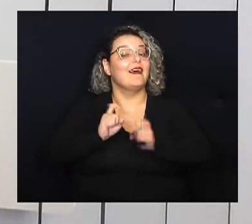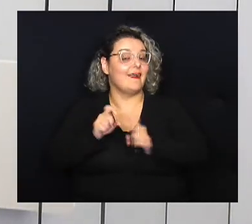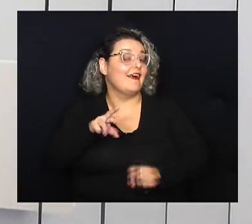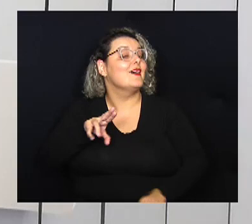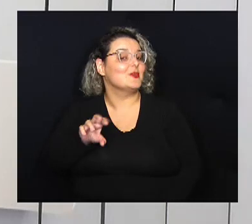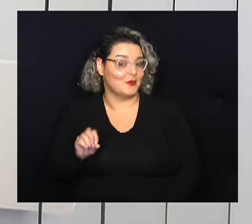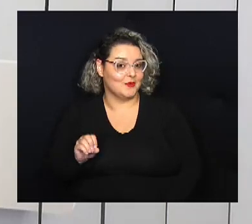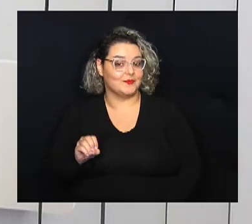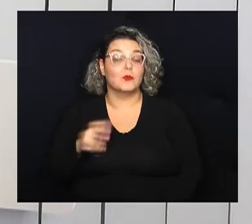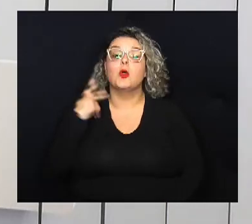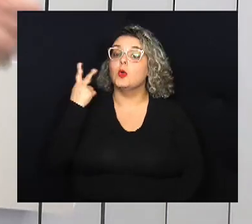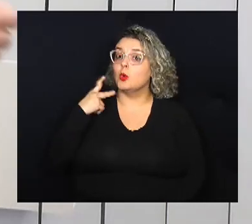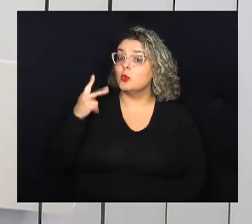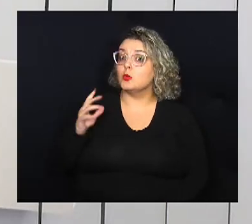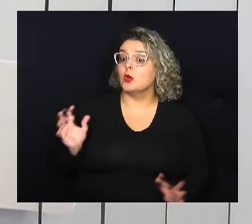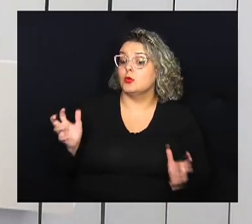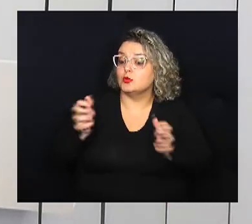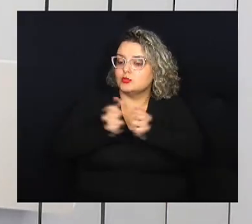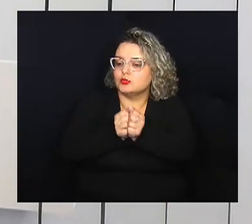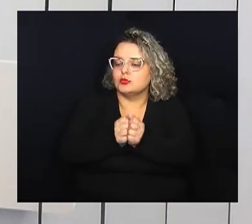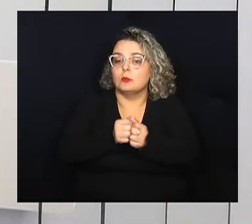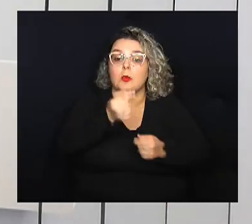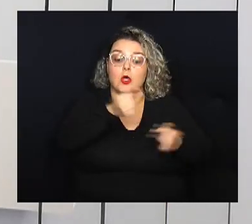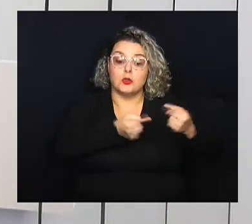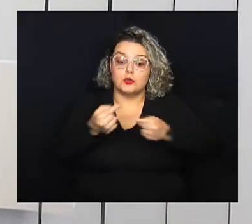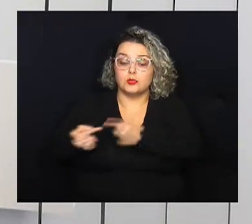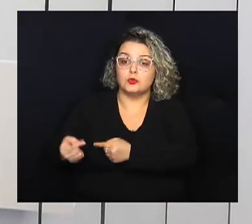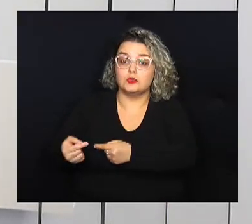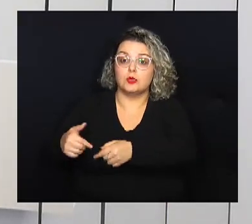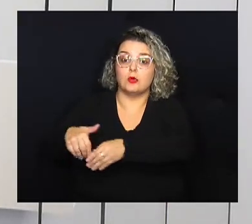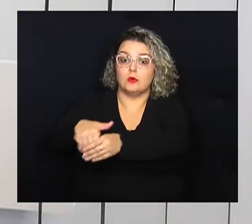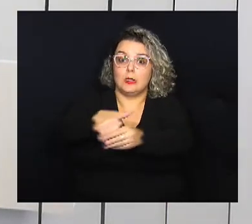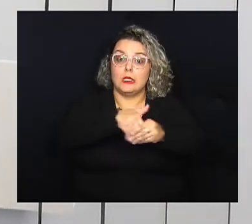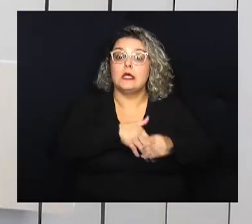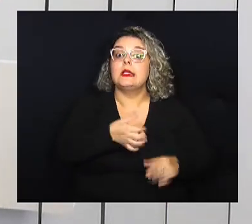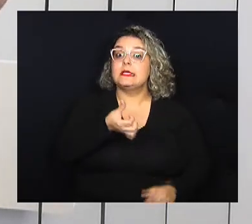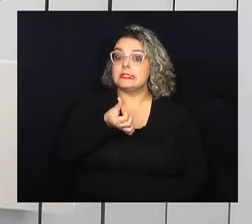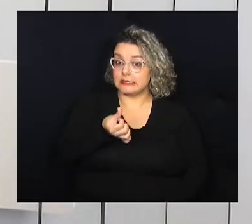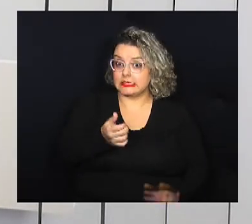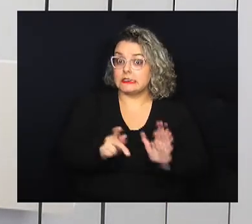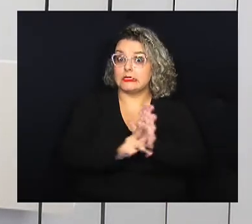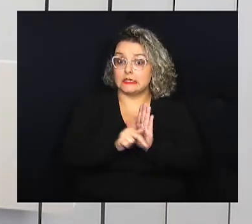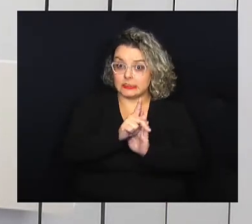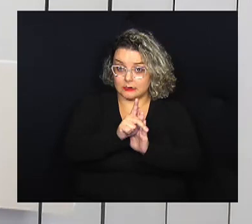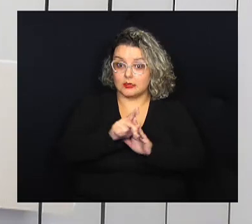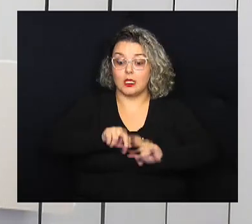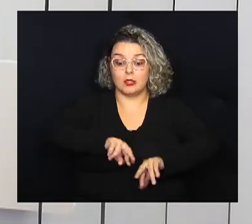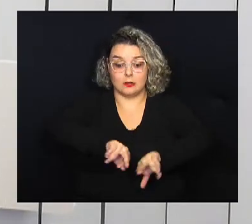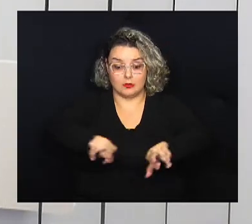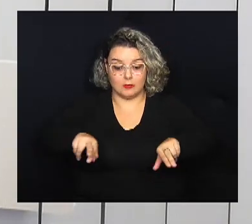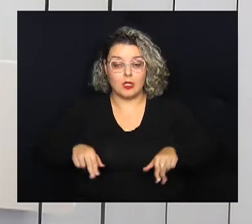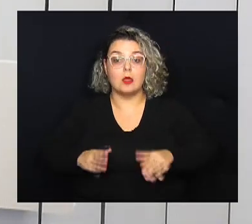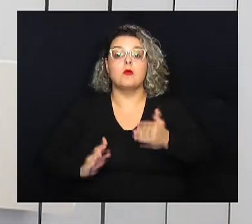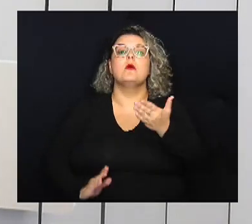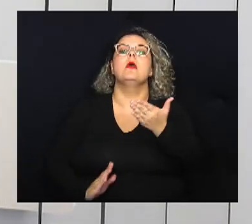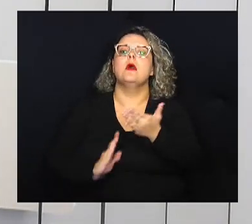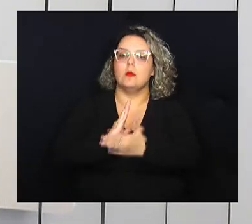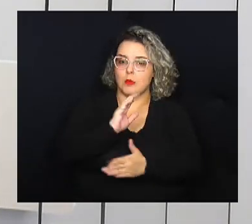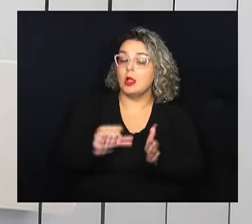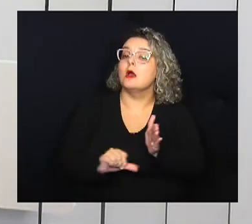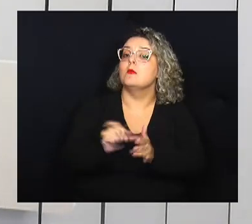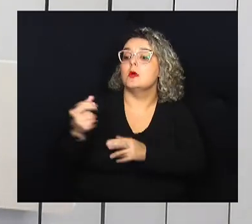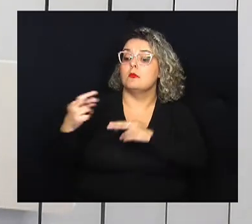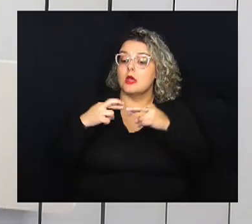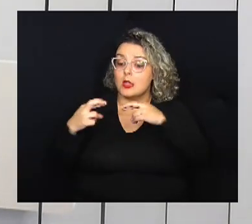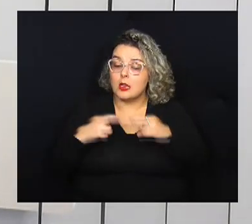Os vereadores se reuniram para discutir e votar 6 projetos. Entre eles, foi aprovado em primeira